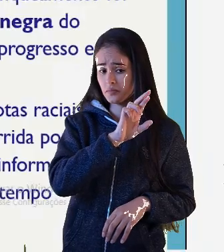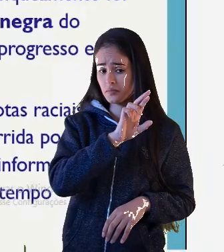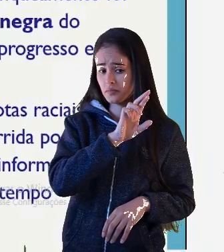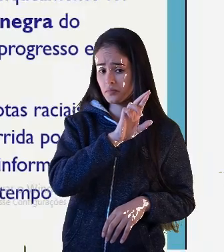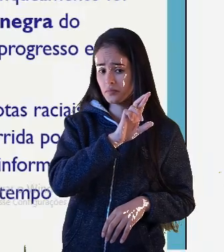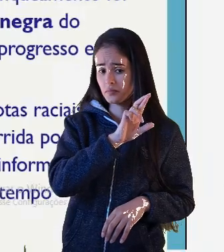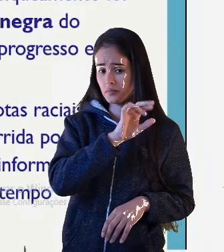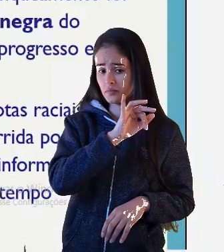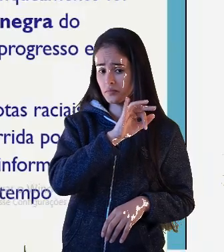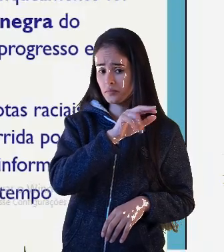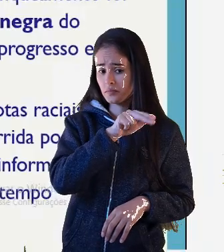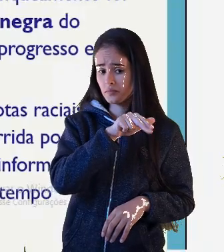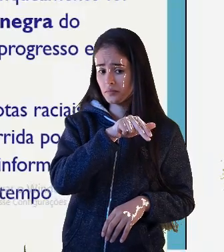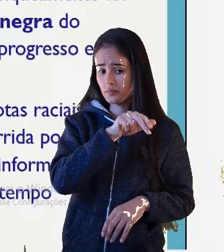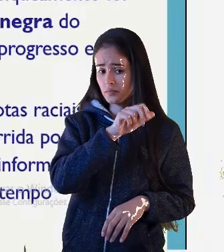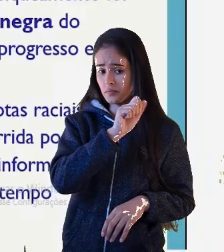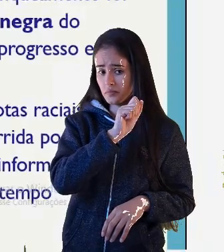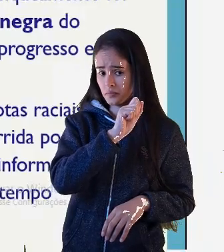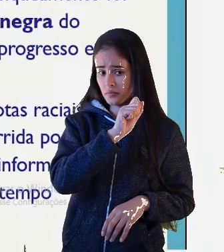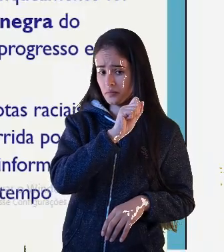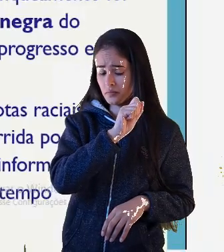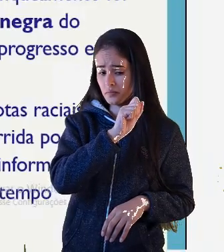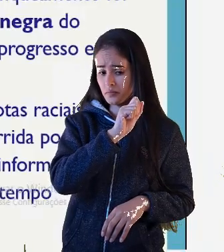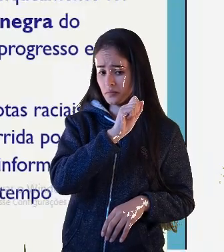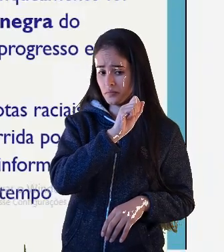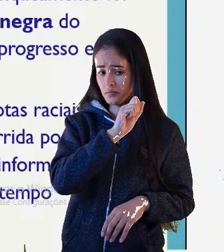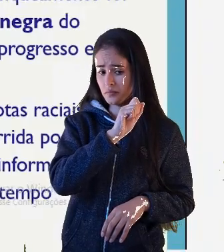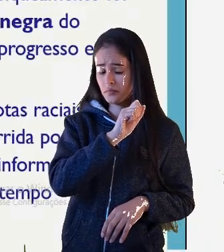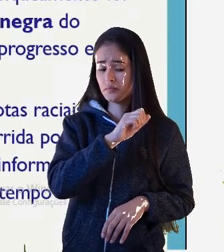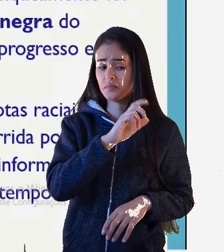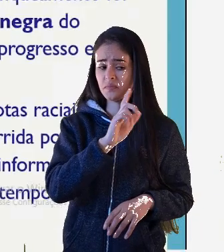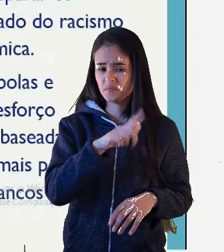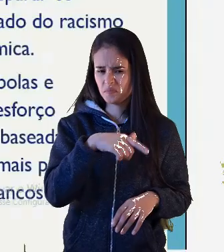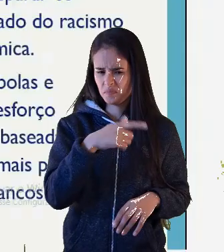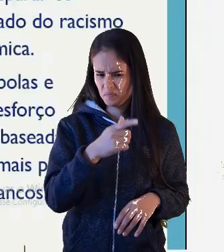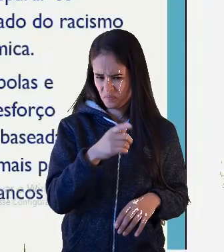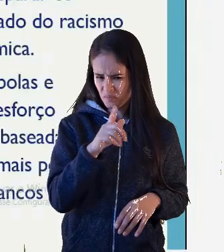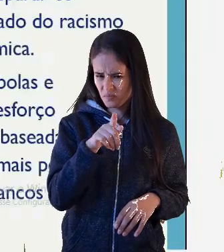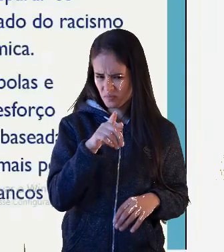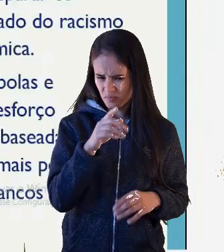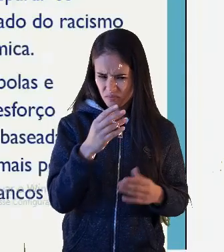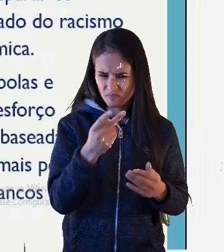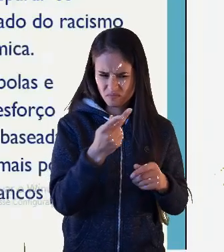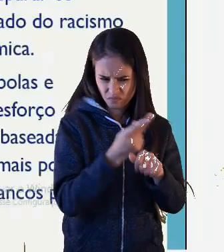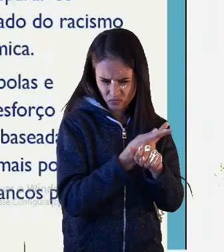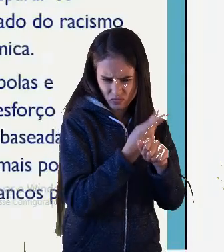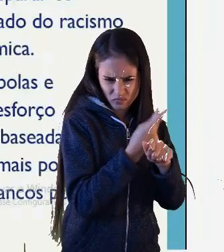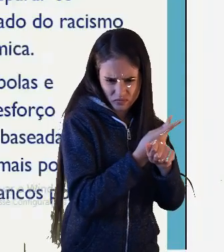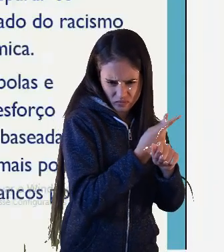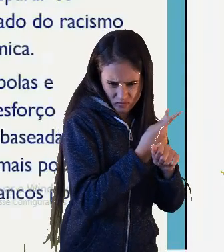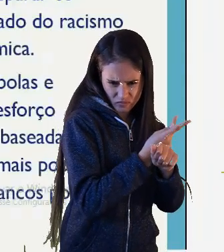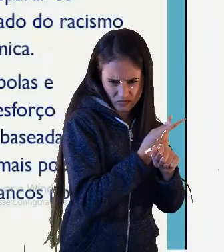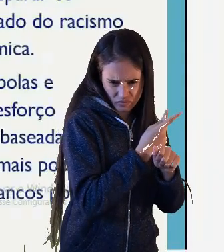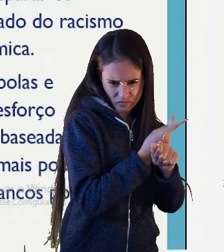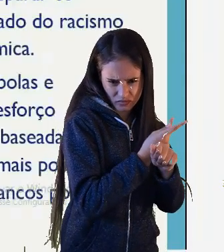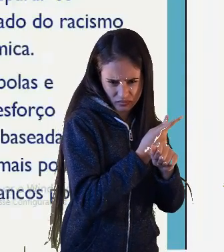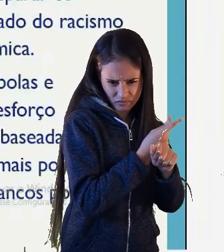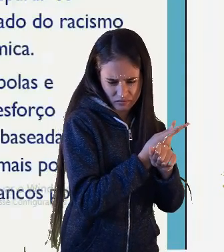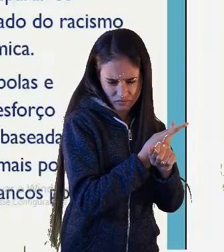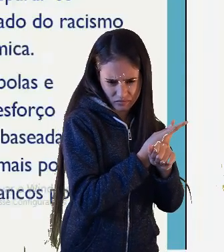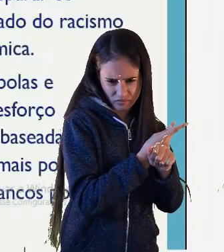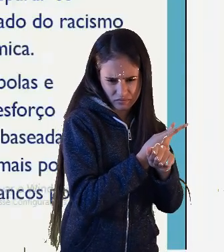nesses cursos, né? E agora isso mudou, né? As cotas raciais, elas vêm como política